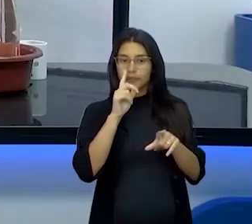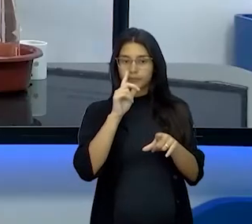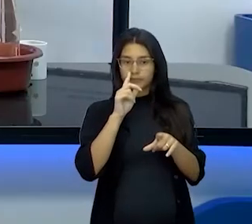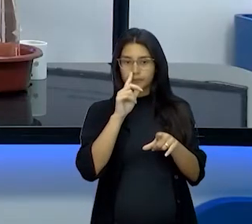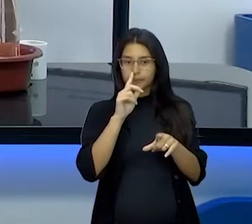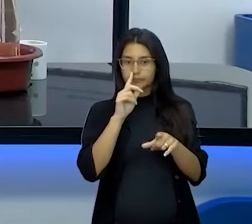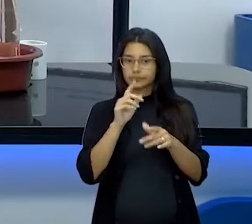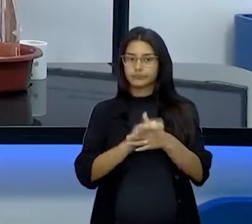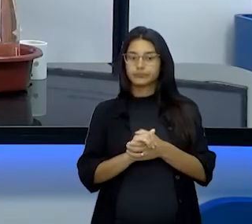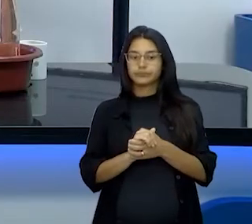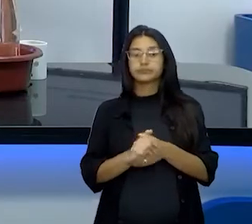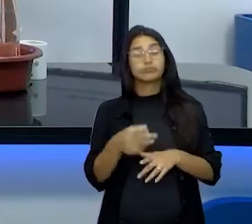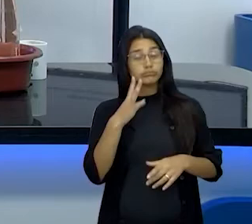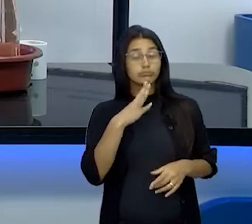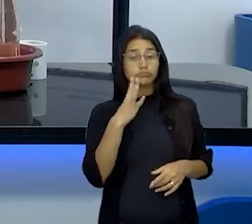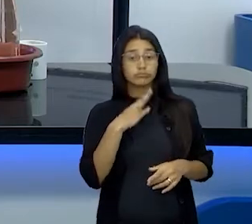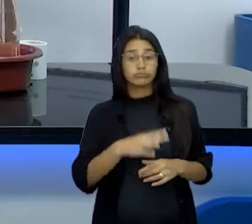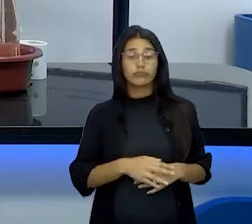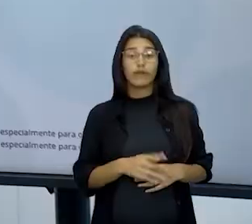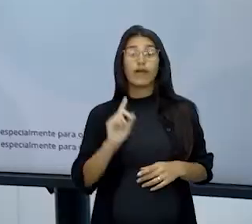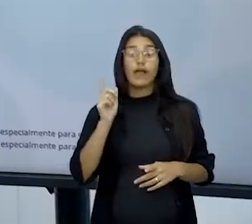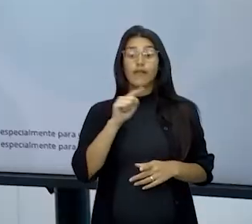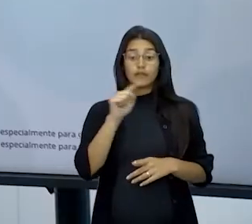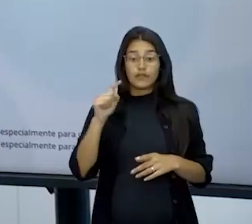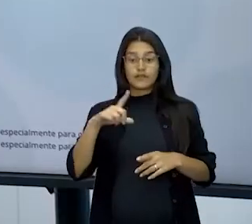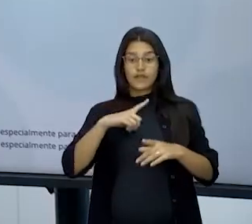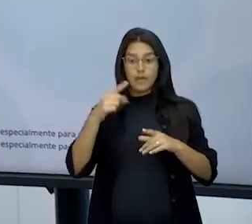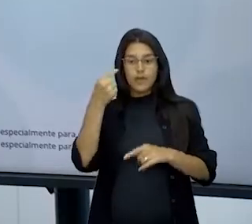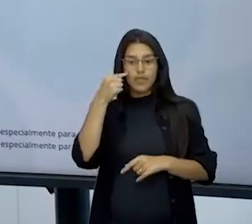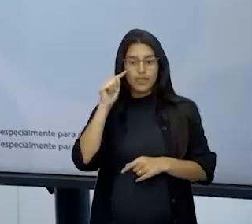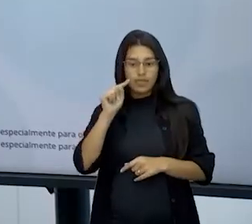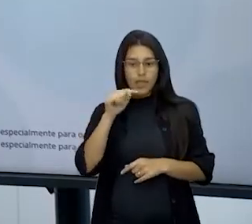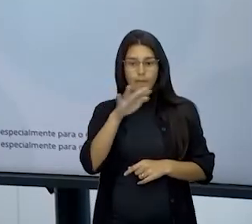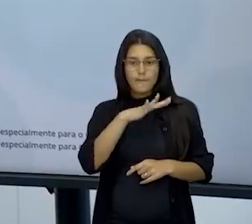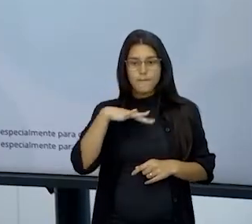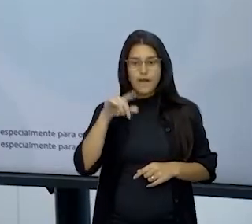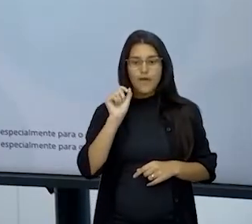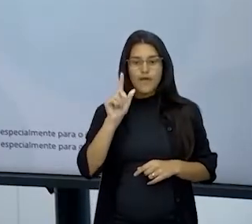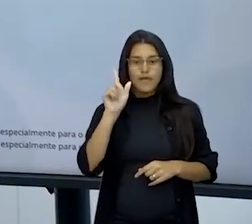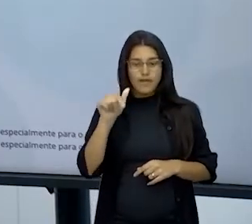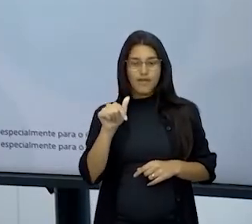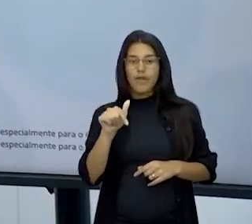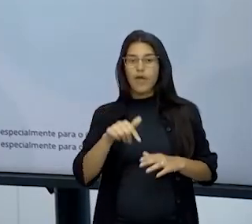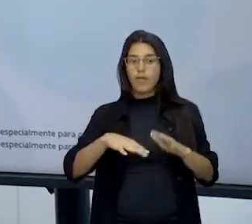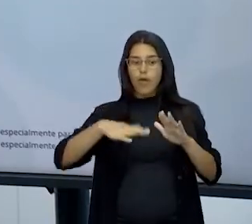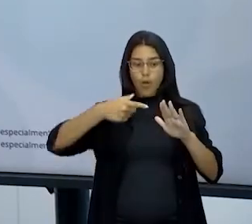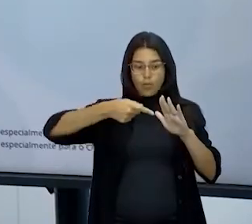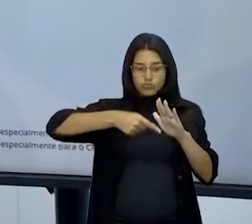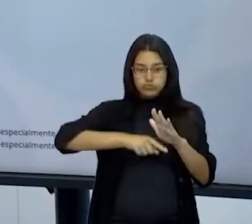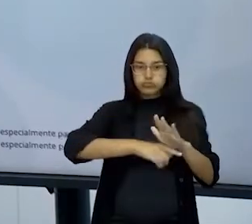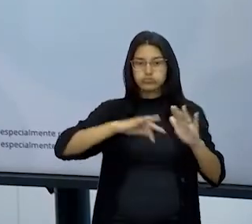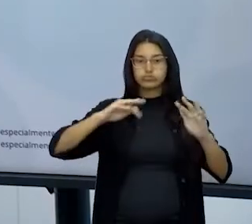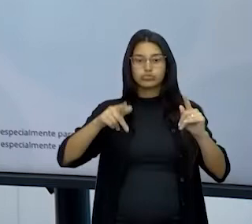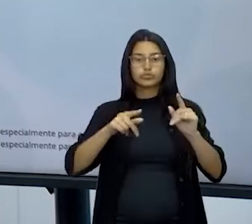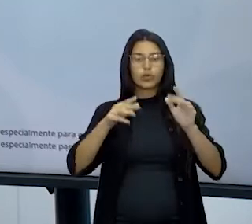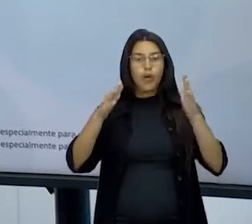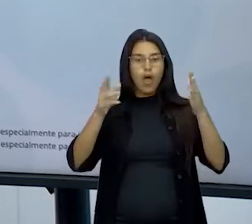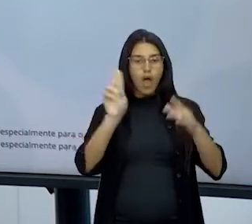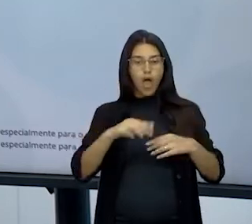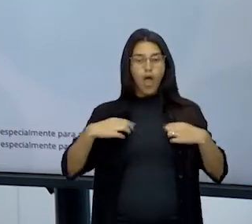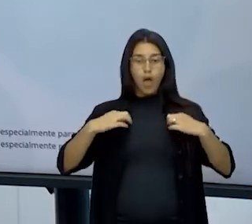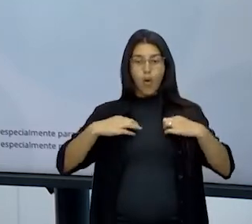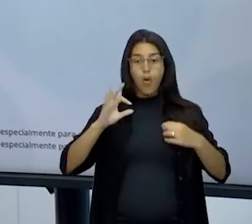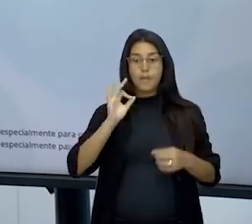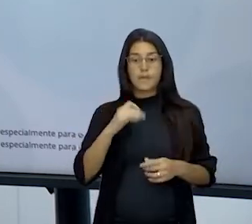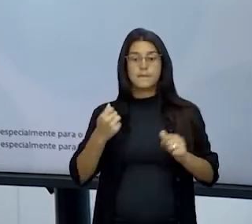né? É muito bacana. Lá você tem uma ideia, uma noção do que é uma técnica de mergulho, né? Usa toda a aparelhagem que se coloca em